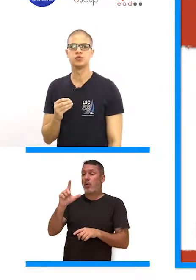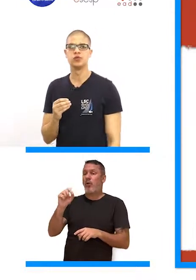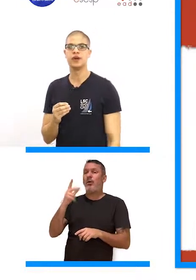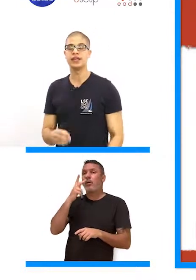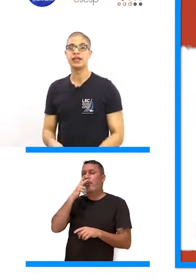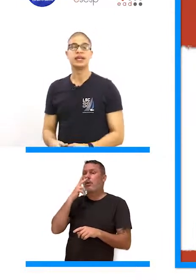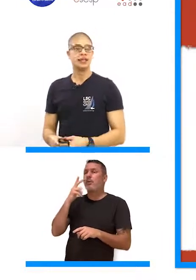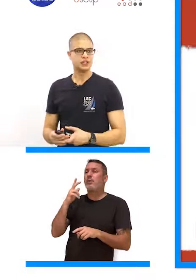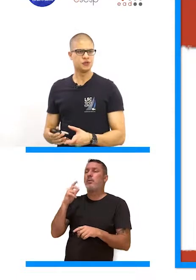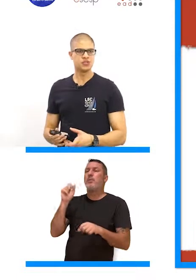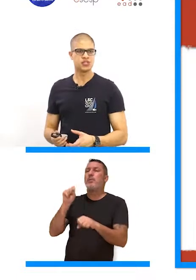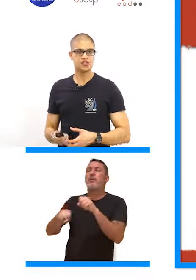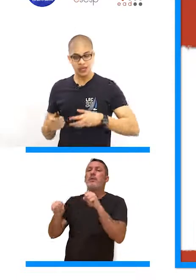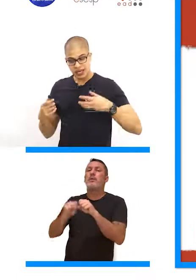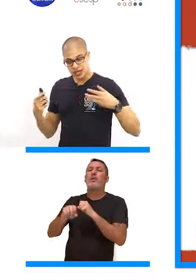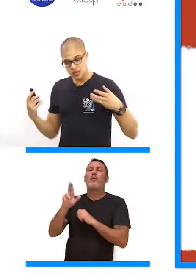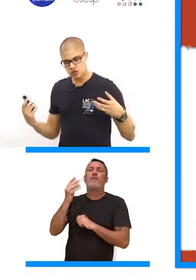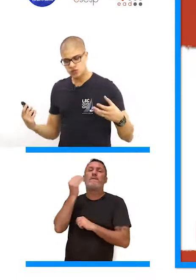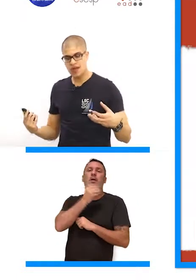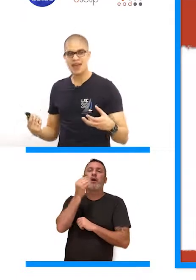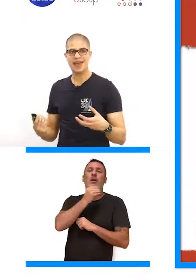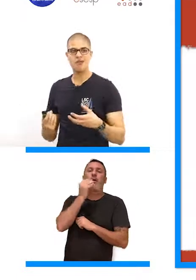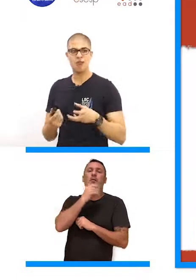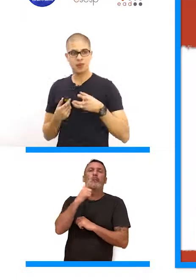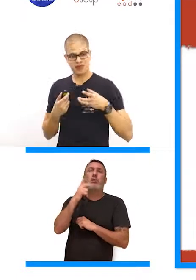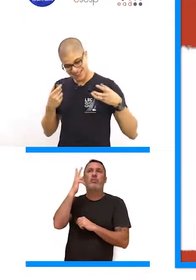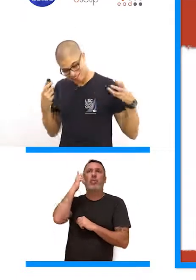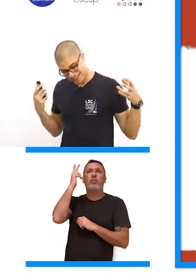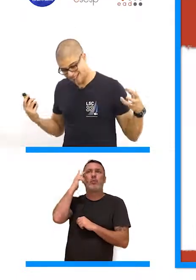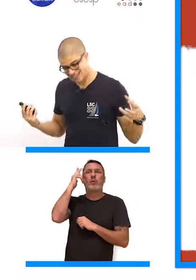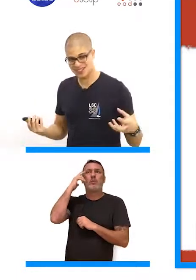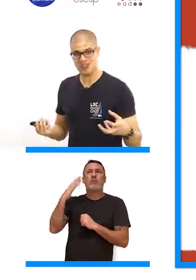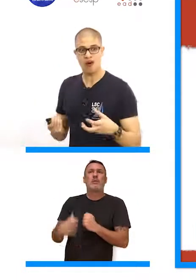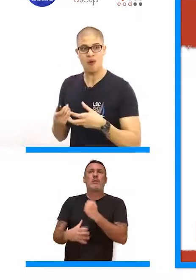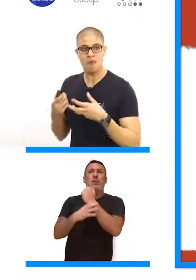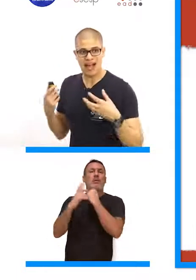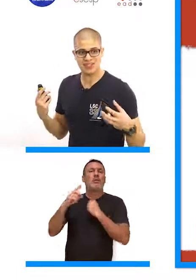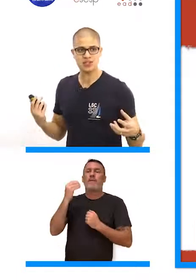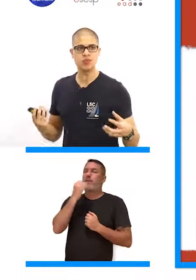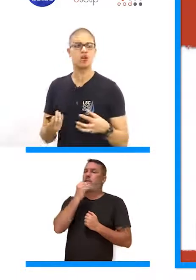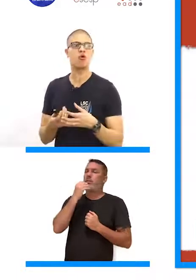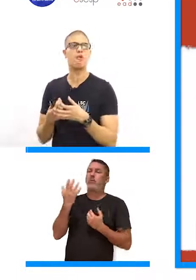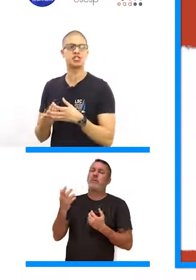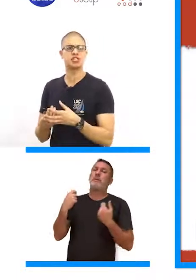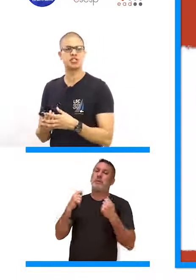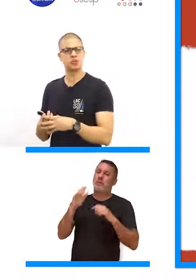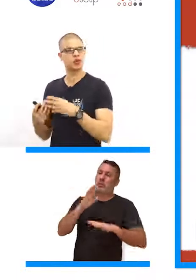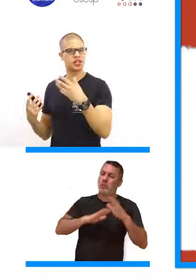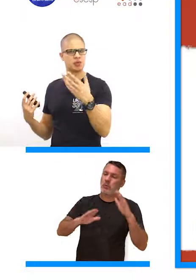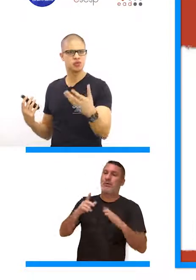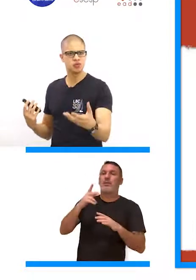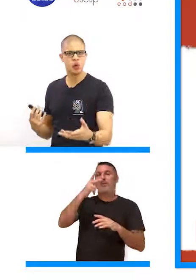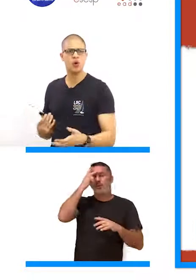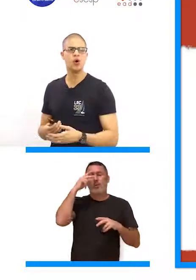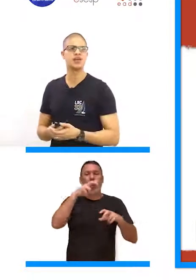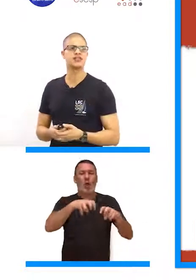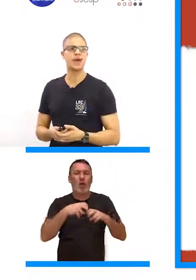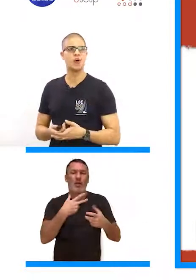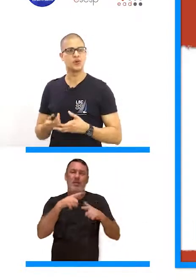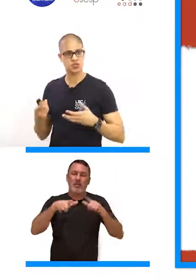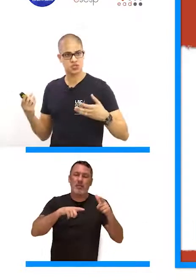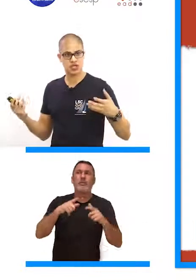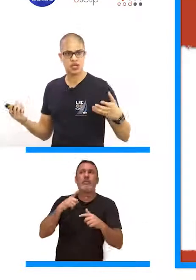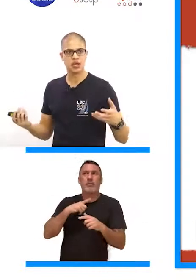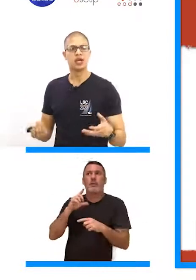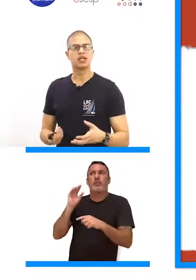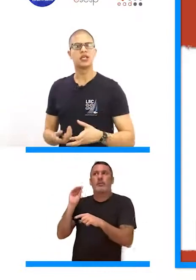solo, tudo bem? E, inclusive, isso é um problema que tenta ser ao máximo aí combatido por agricultores, né?